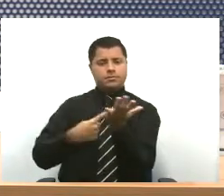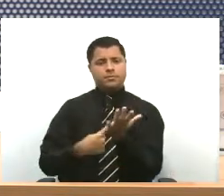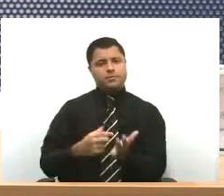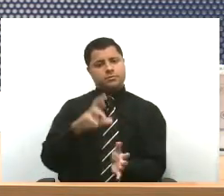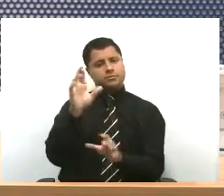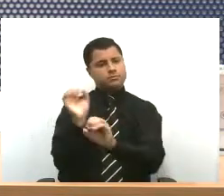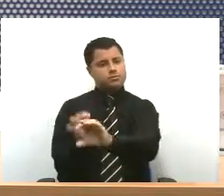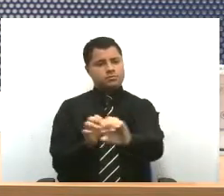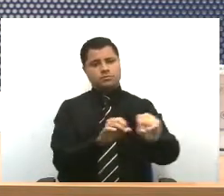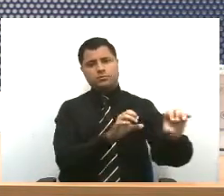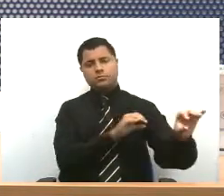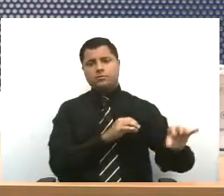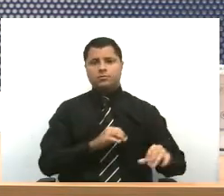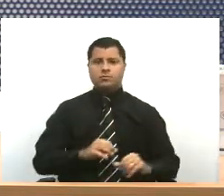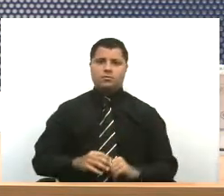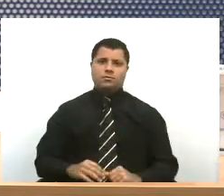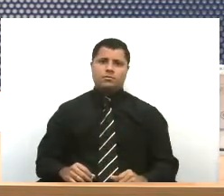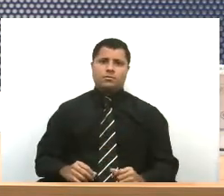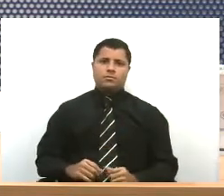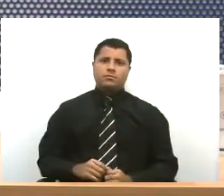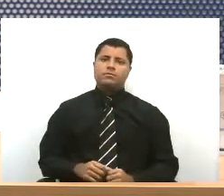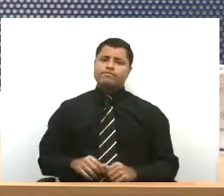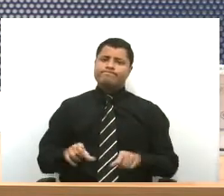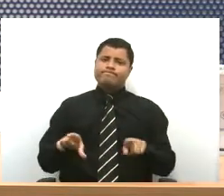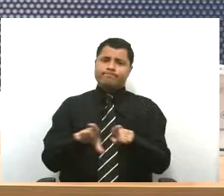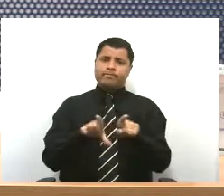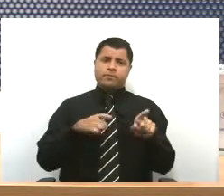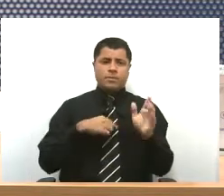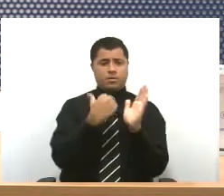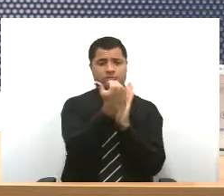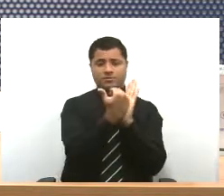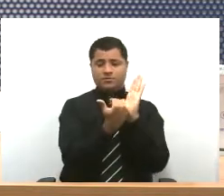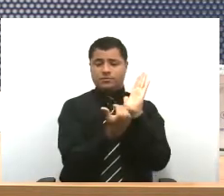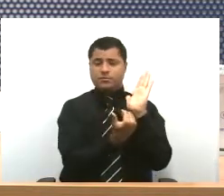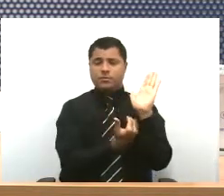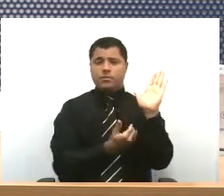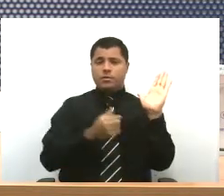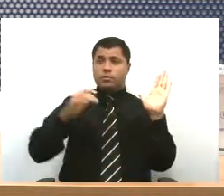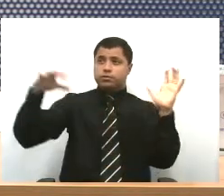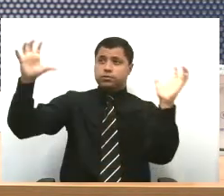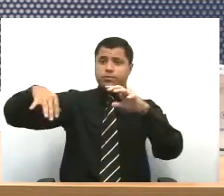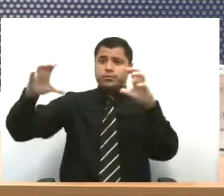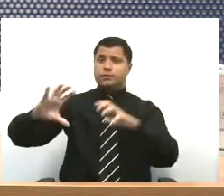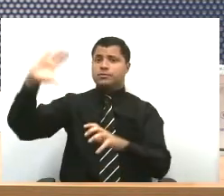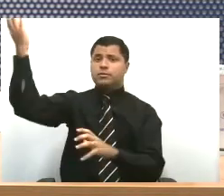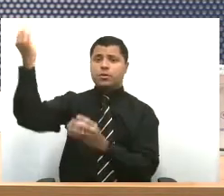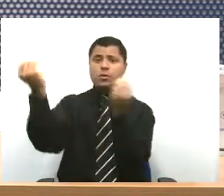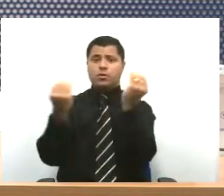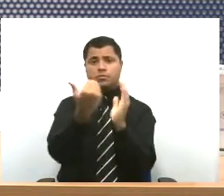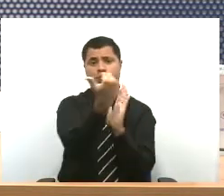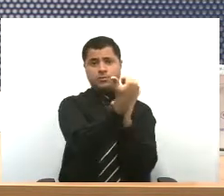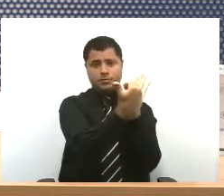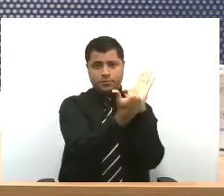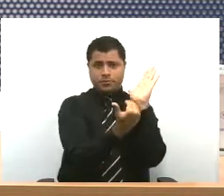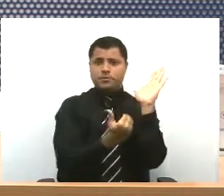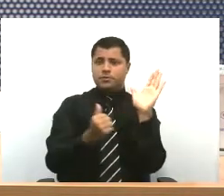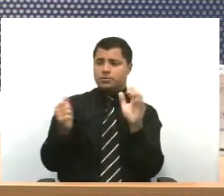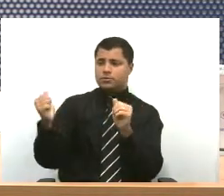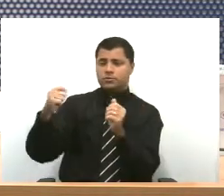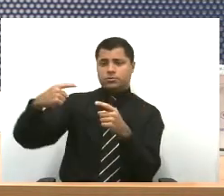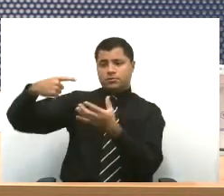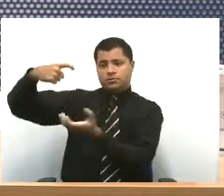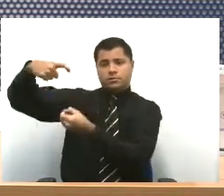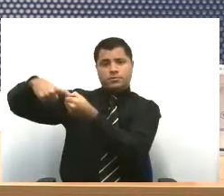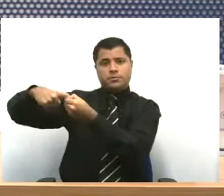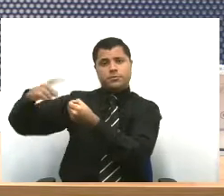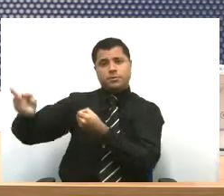Também fizemos um simulado de incêndio, antes mesmo da entrega do terceiro terminal, junto ao Corpo de Bombeiros,